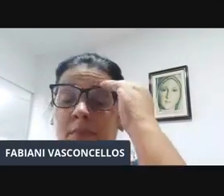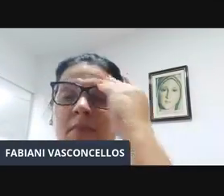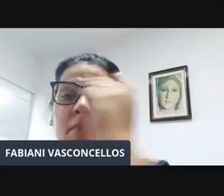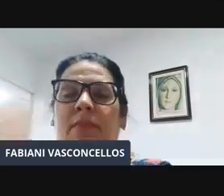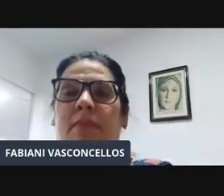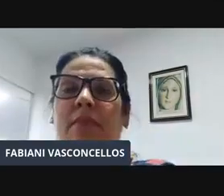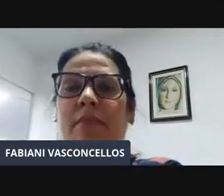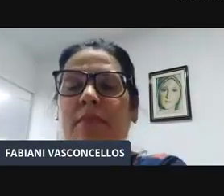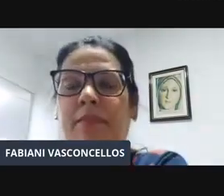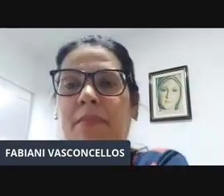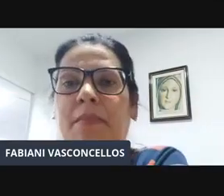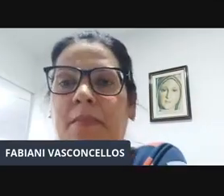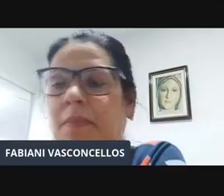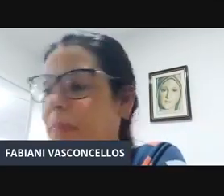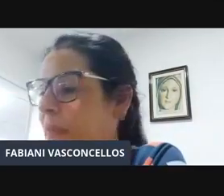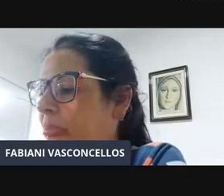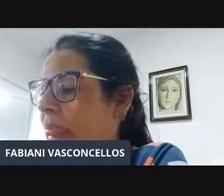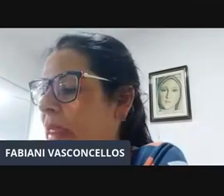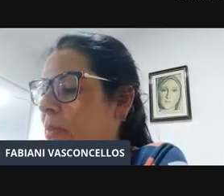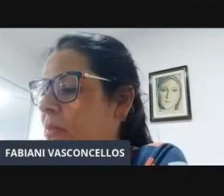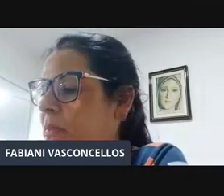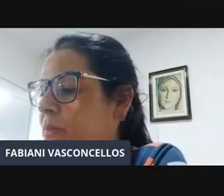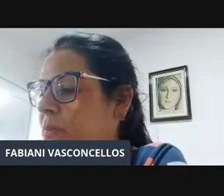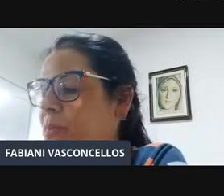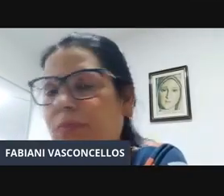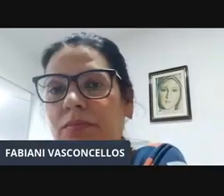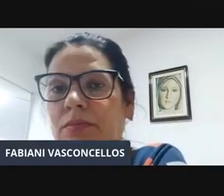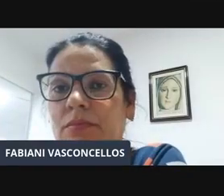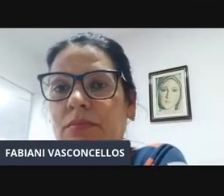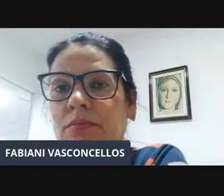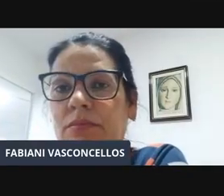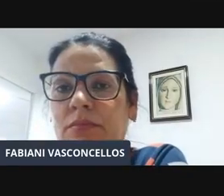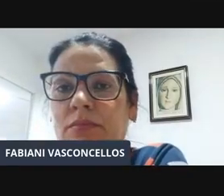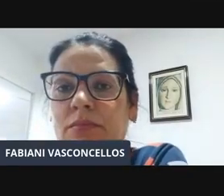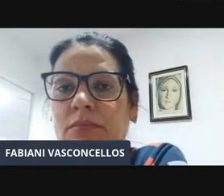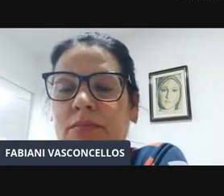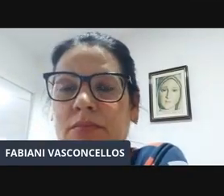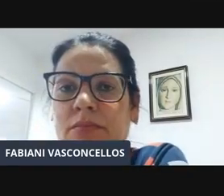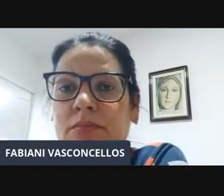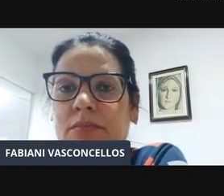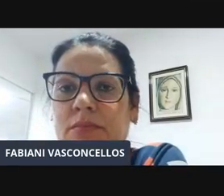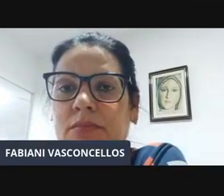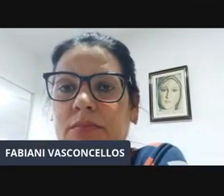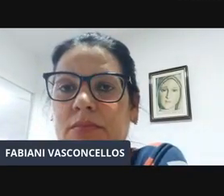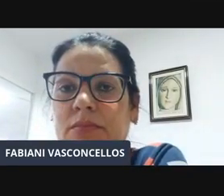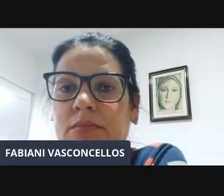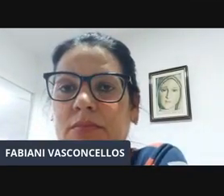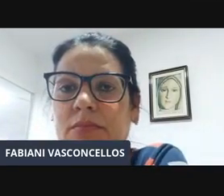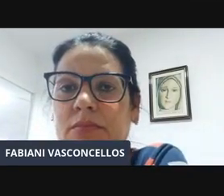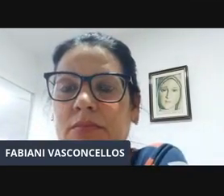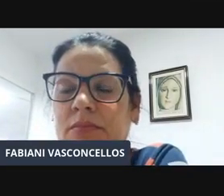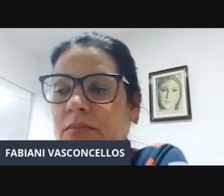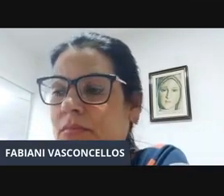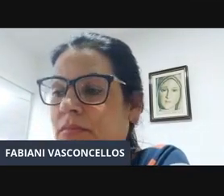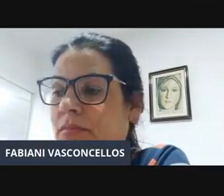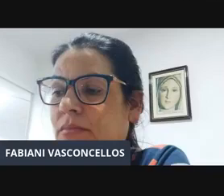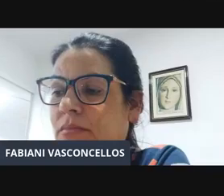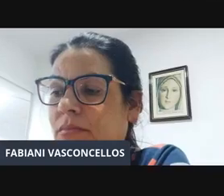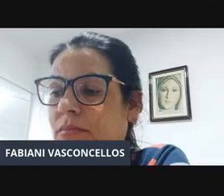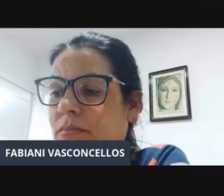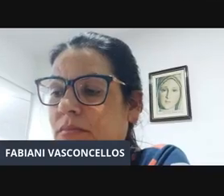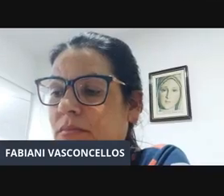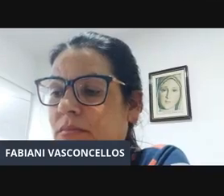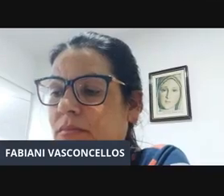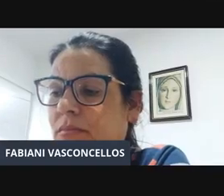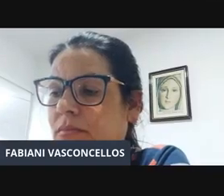gente deixou definido que vamos criar um mutirão da legalização dos motoristas de aplicativo na cidade. vamos disponibilizar os serviços